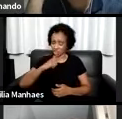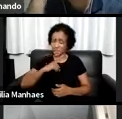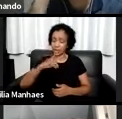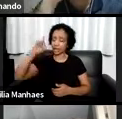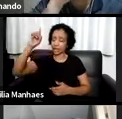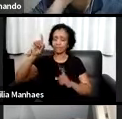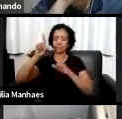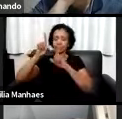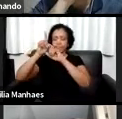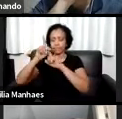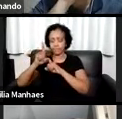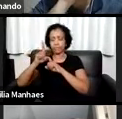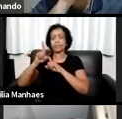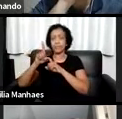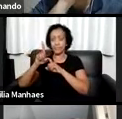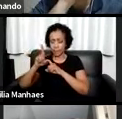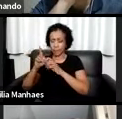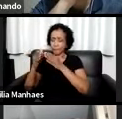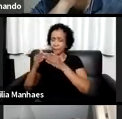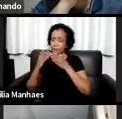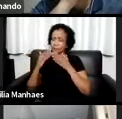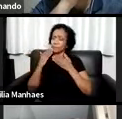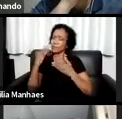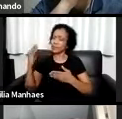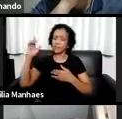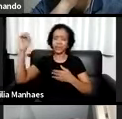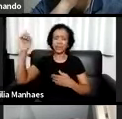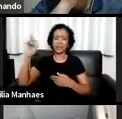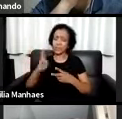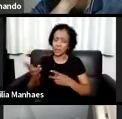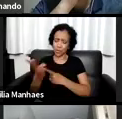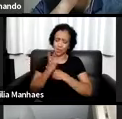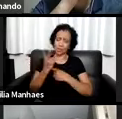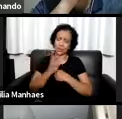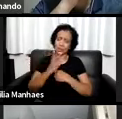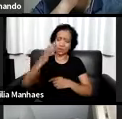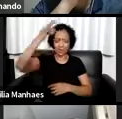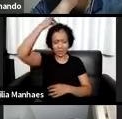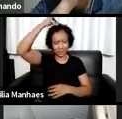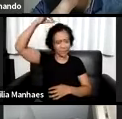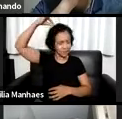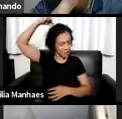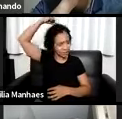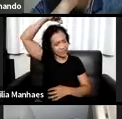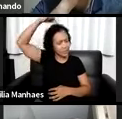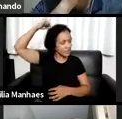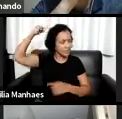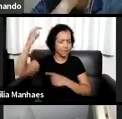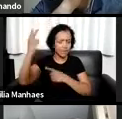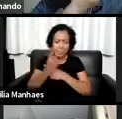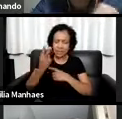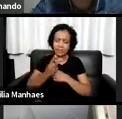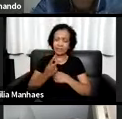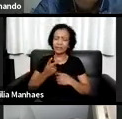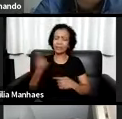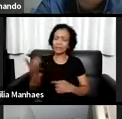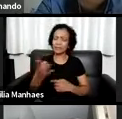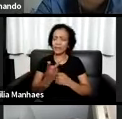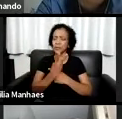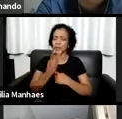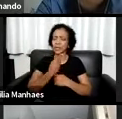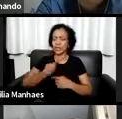Senhor amado, nós clamamos a ti, ó Deus, que o teu Santo Espírito, que é aquele que convence do pecado, da justiça, do